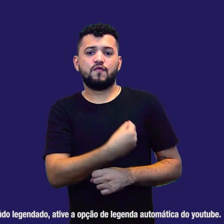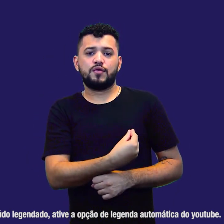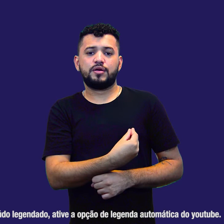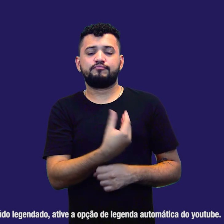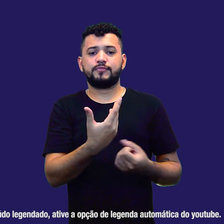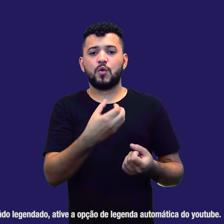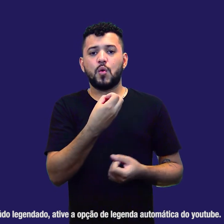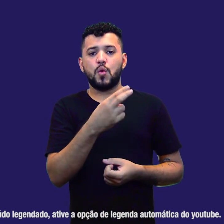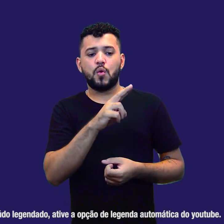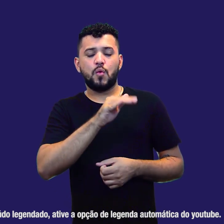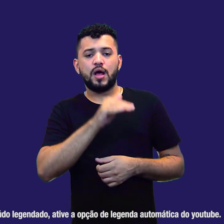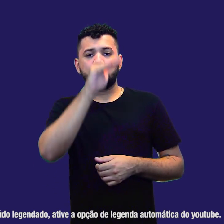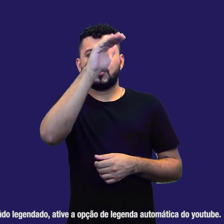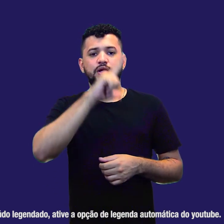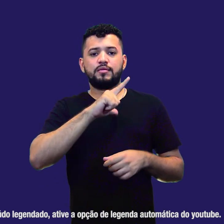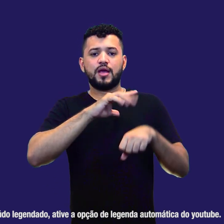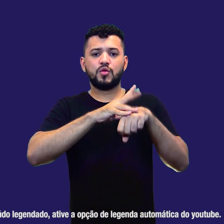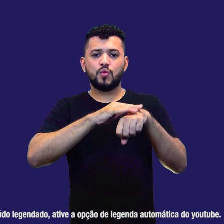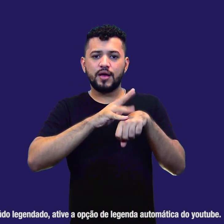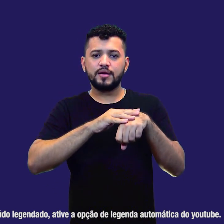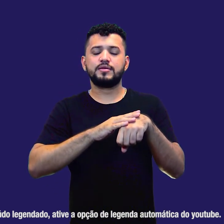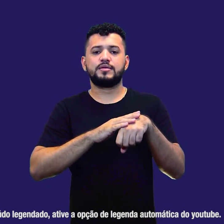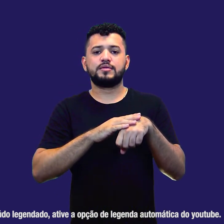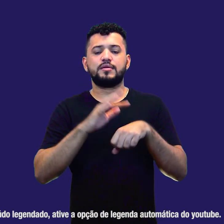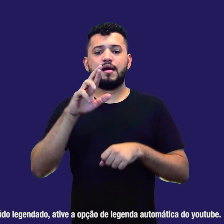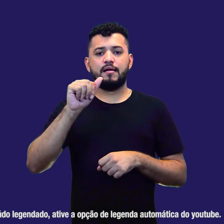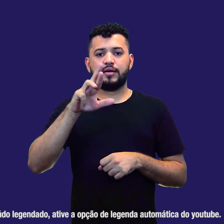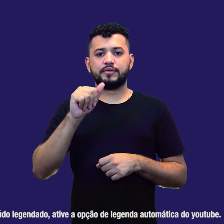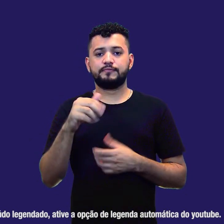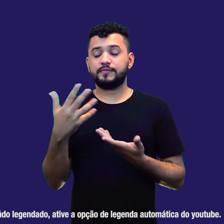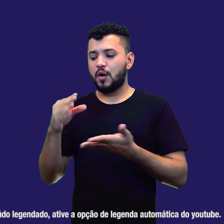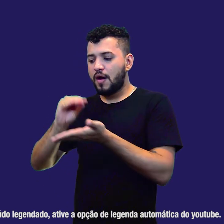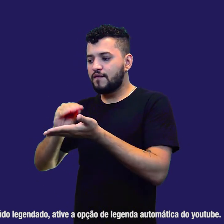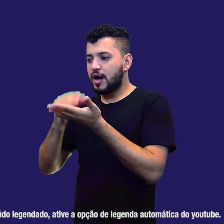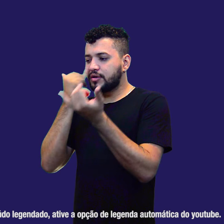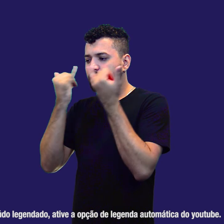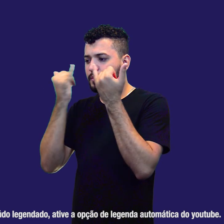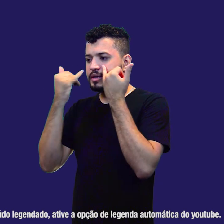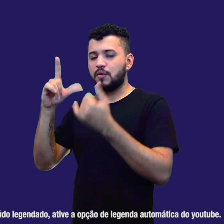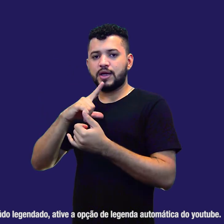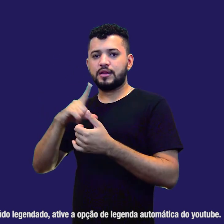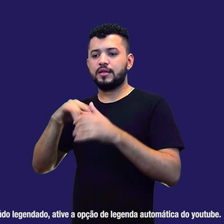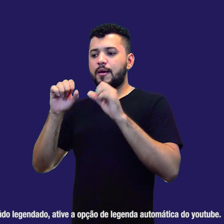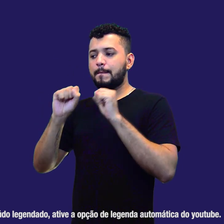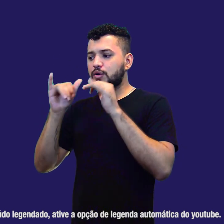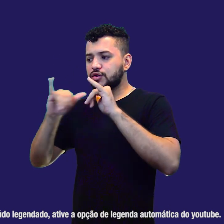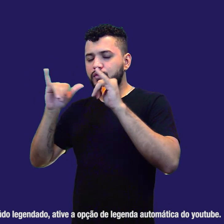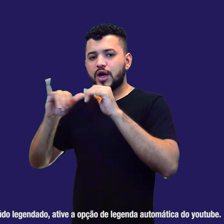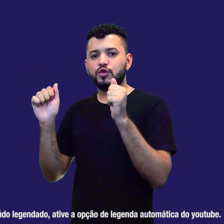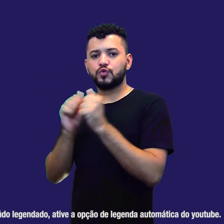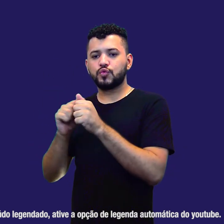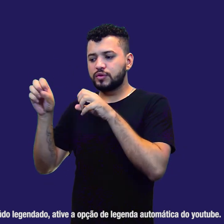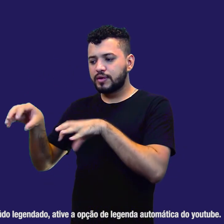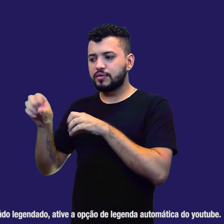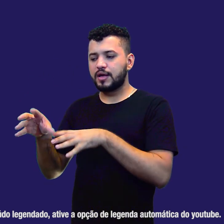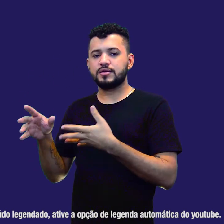rara. A falta de informação adequada, que pode chegar através da educação, através das orientações, também é um